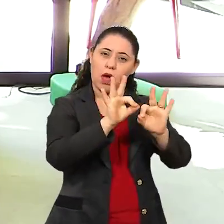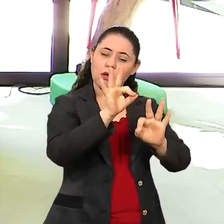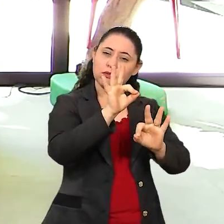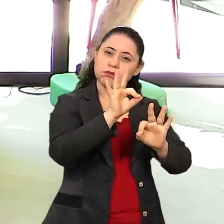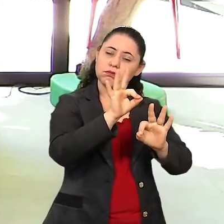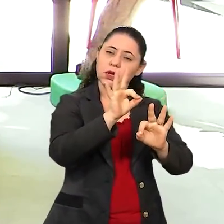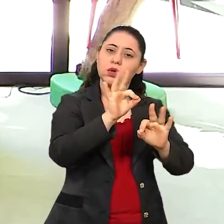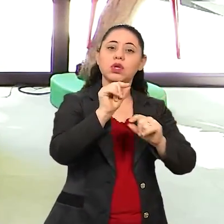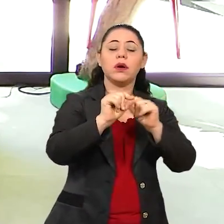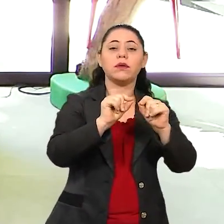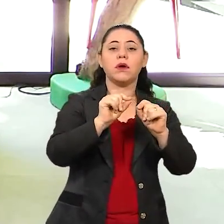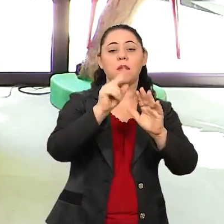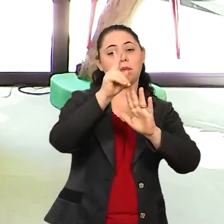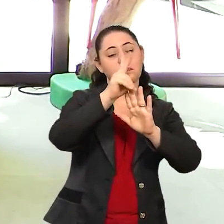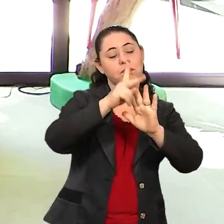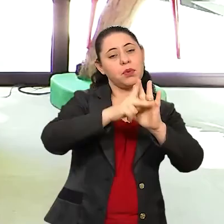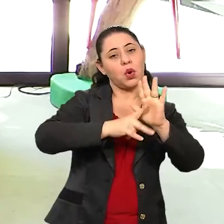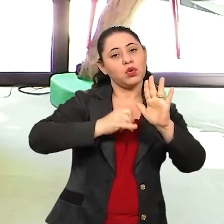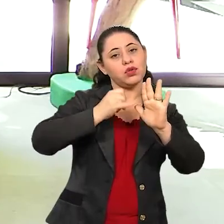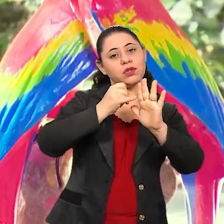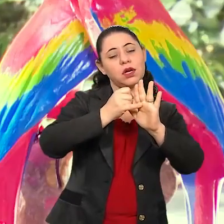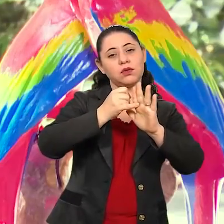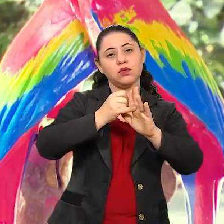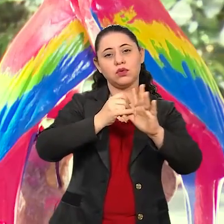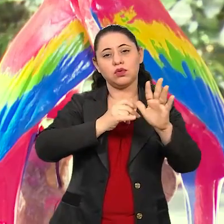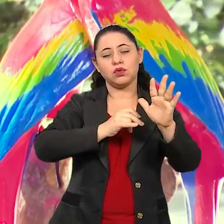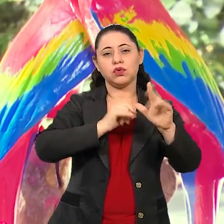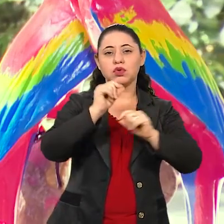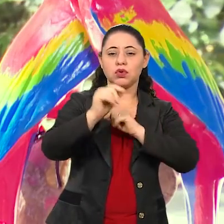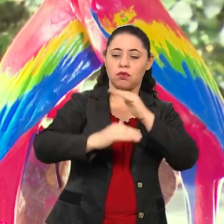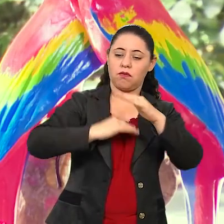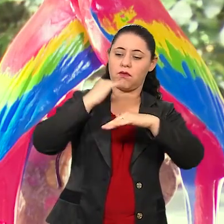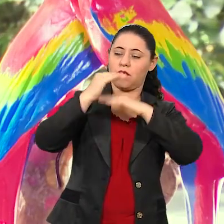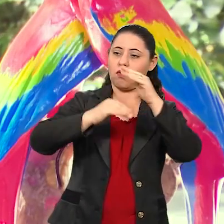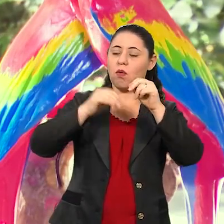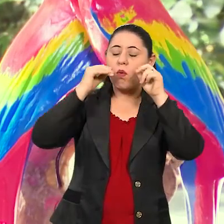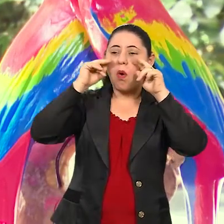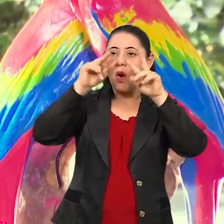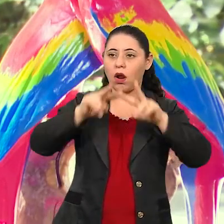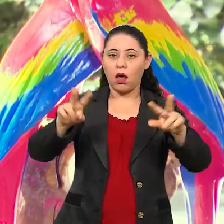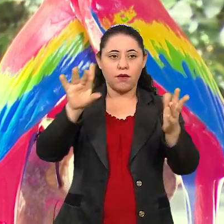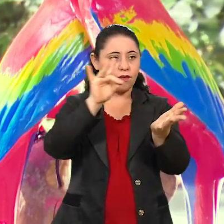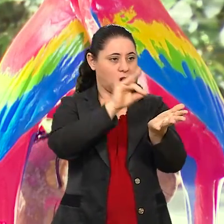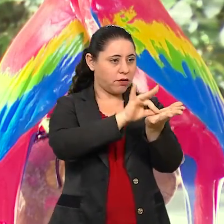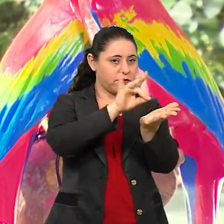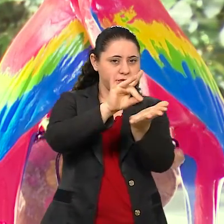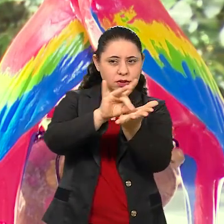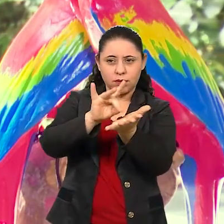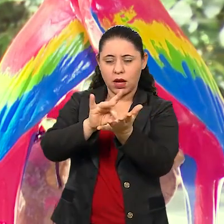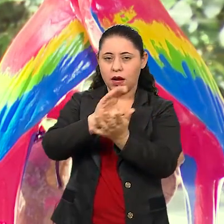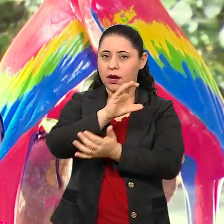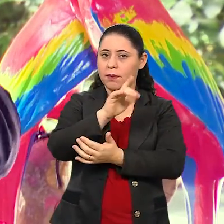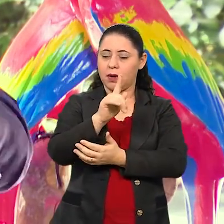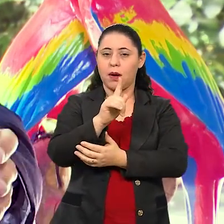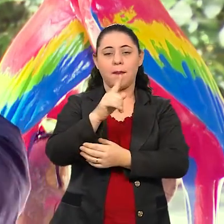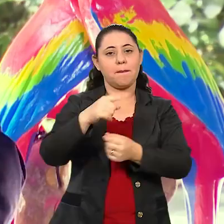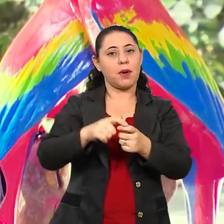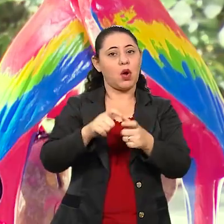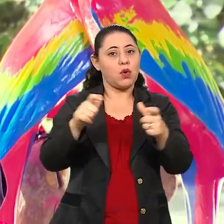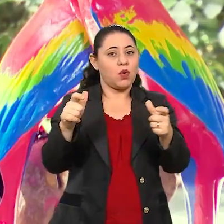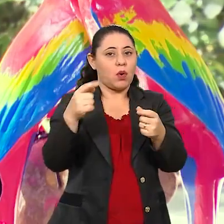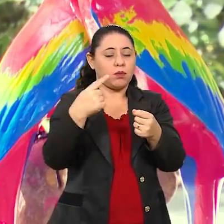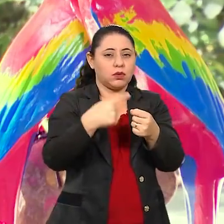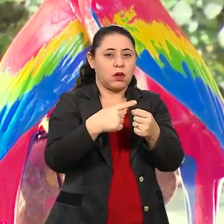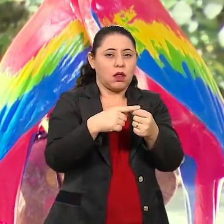organizamos ali um programa de desenvolvimento olhando cada realidade de cada município desde a capital